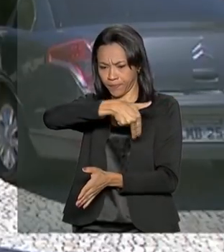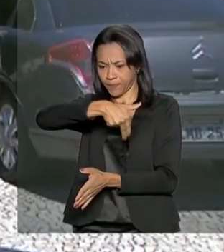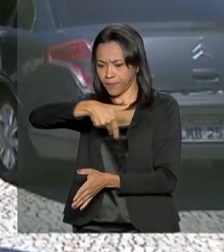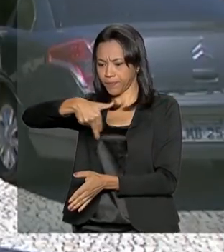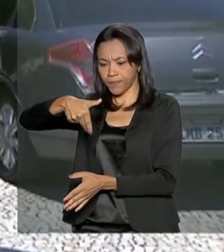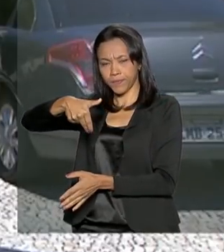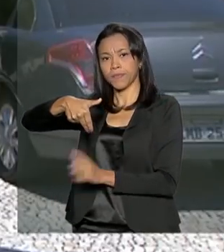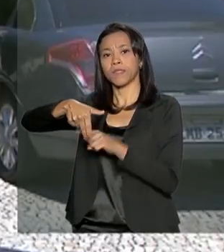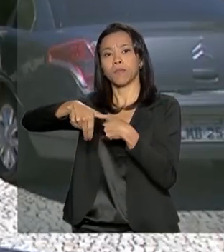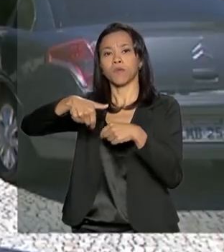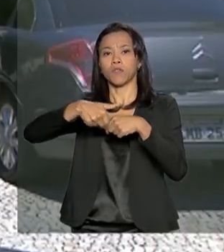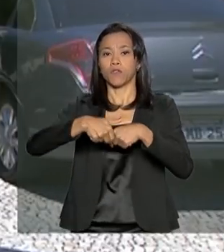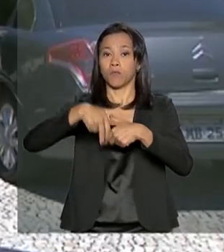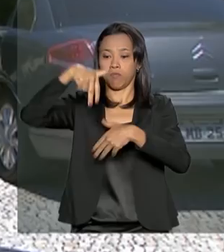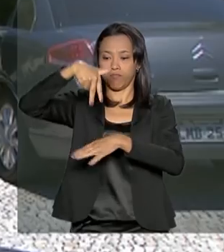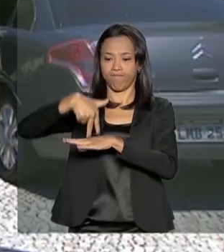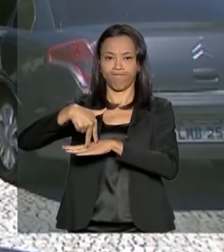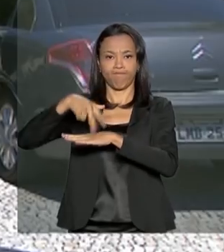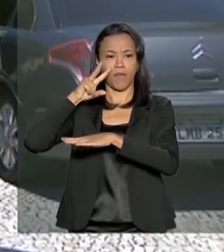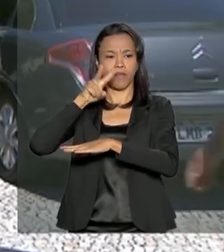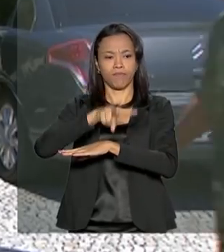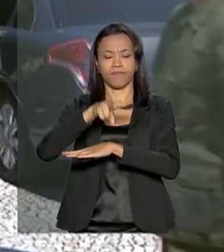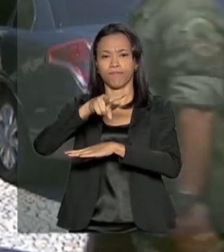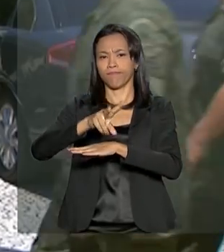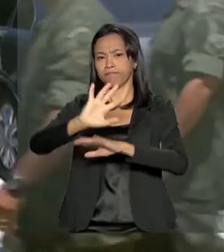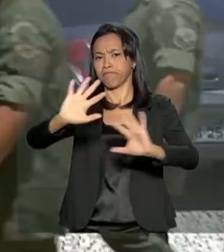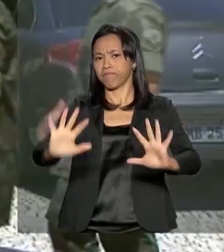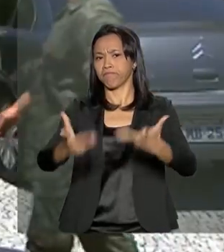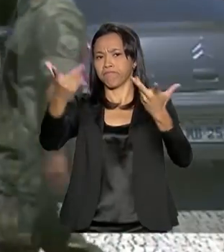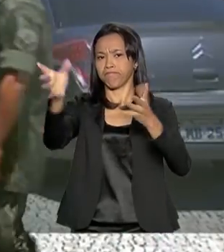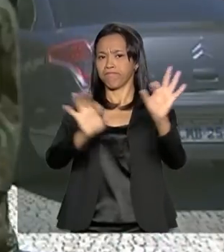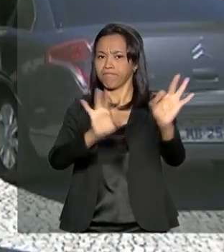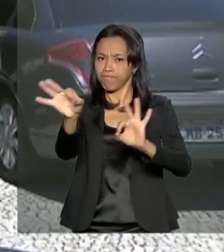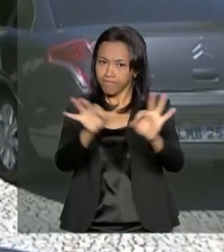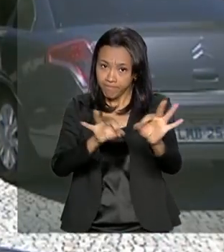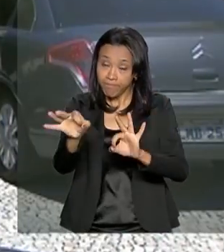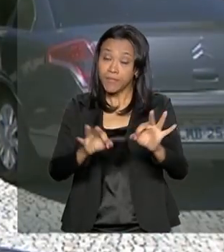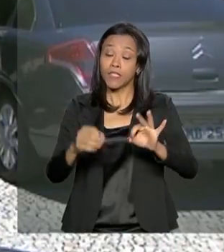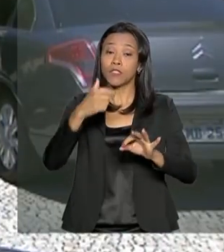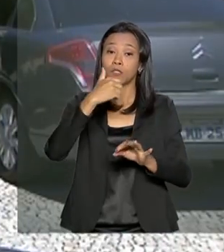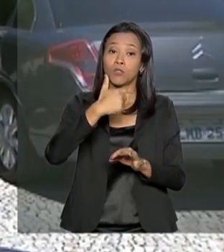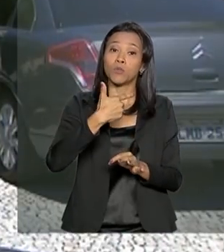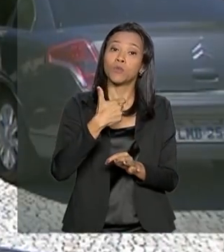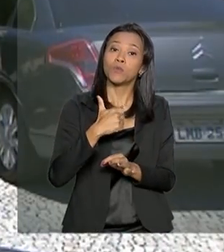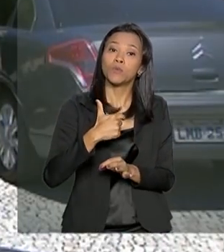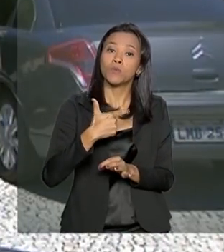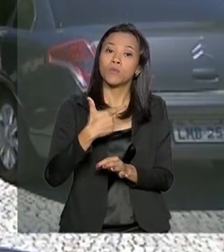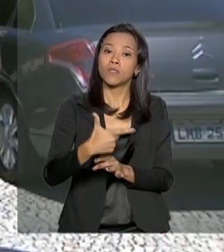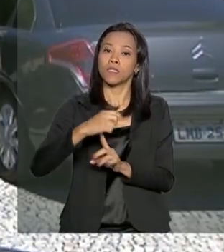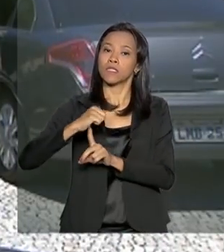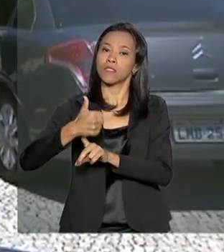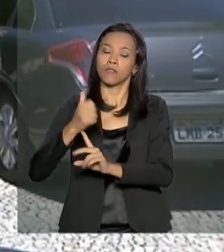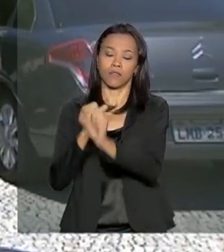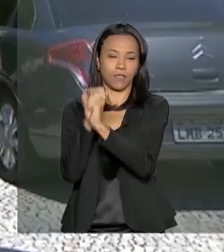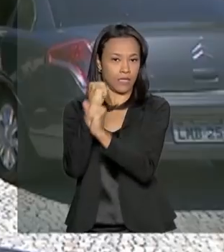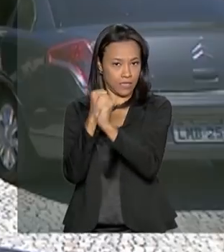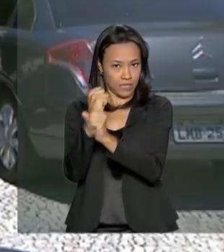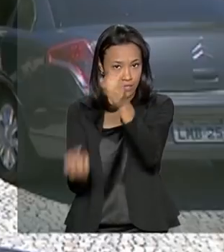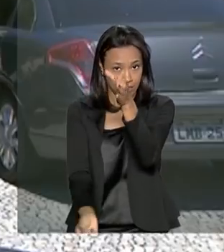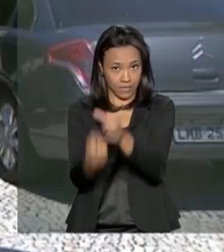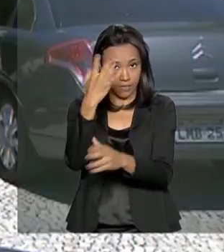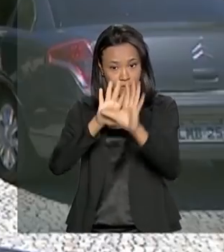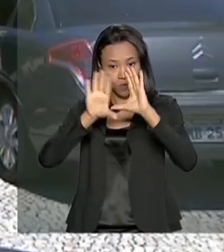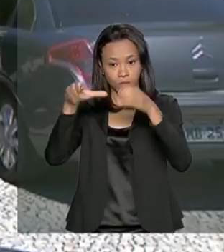foi para o palco de Honra para acompanhar as celebrações dos 211 anos da criação do corpo de fuzileiros navais aqui do